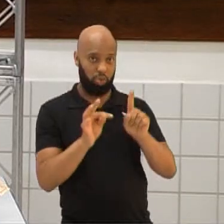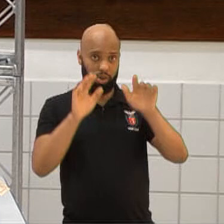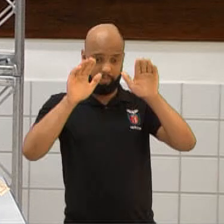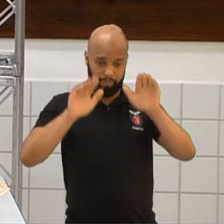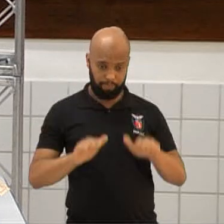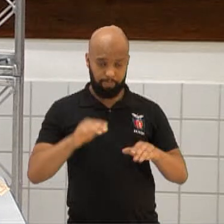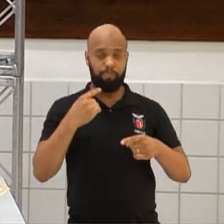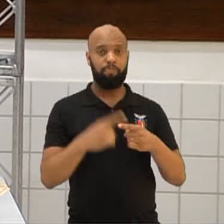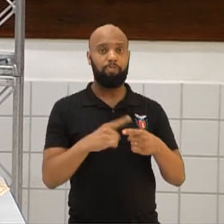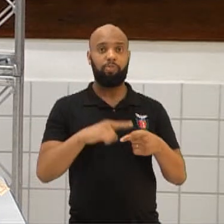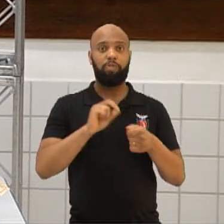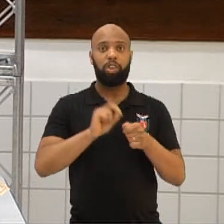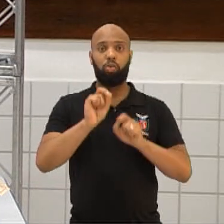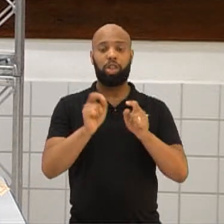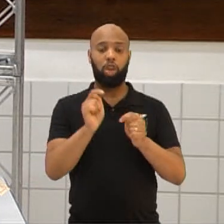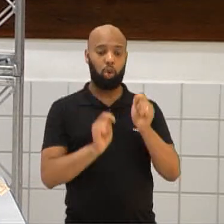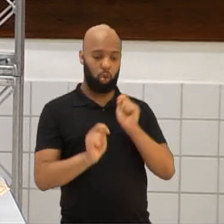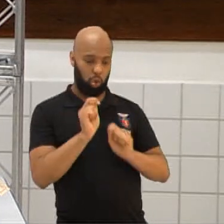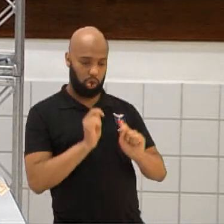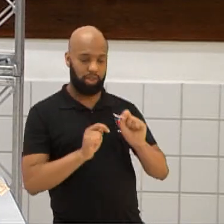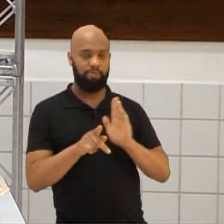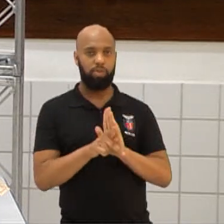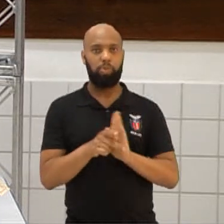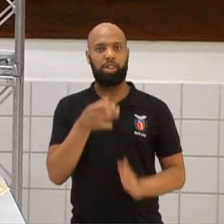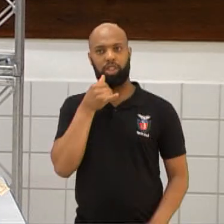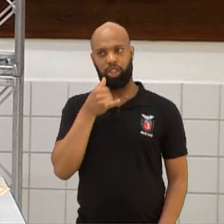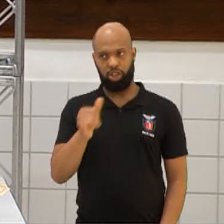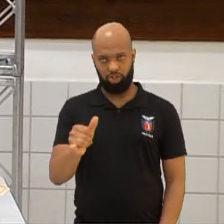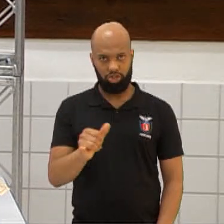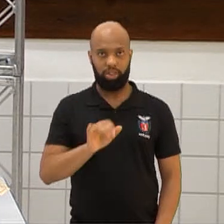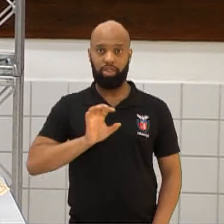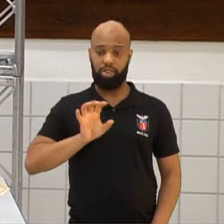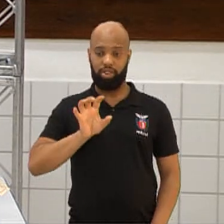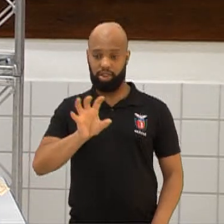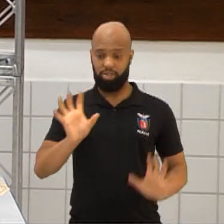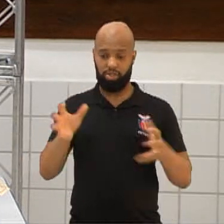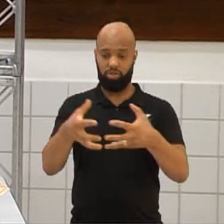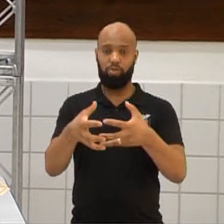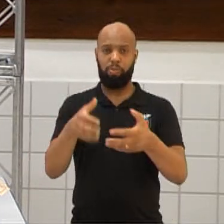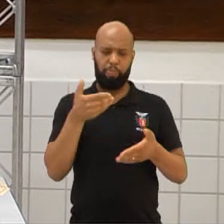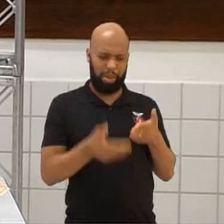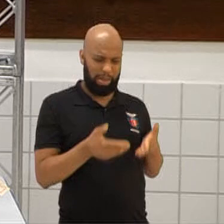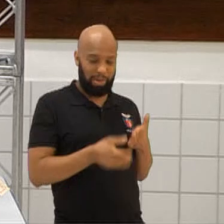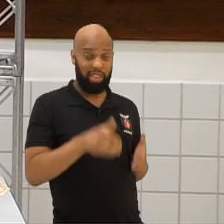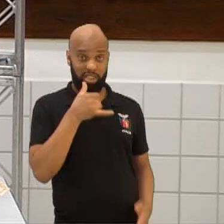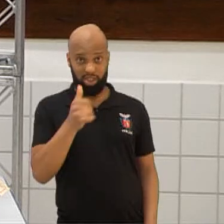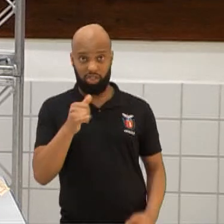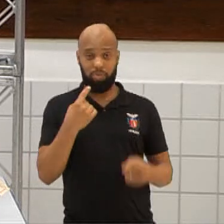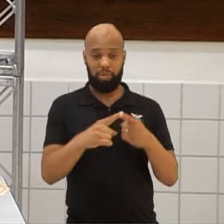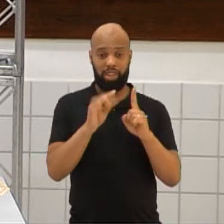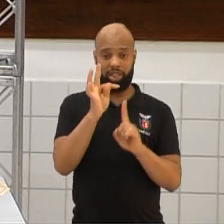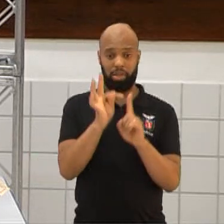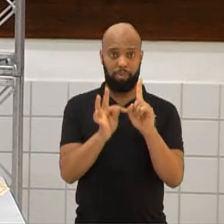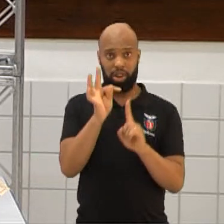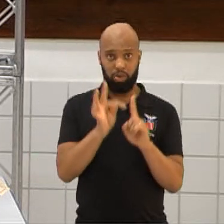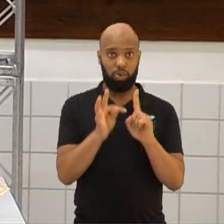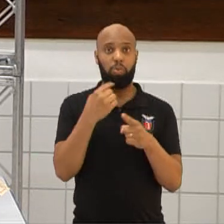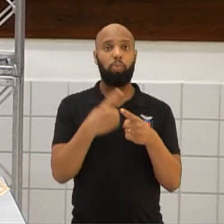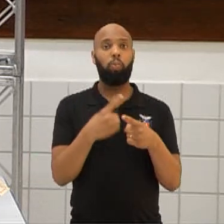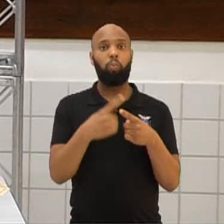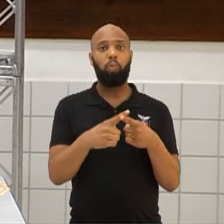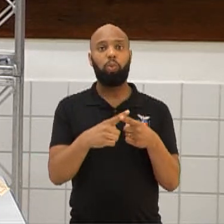beija-flores, pessoal, a gente está falando em um grupo de aves que gasta muita, mas muita energia, justamente para manter a temperatura devido